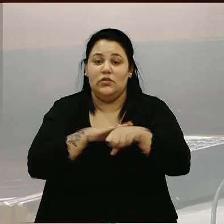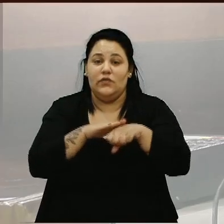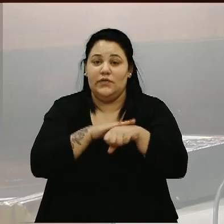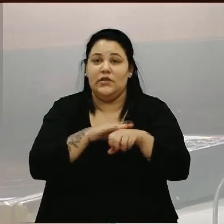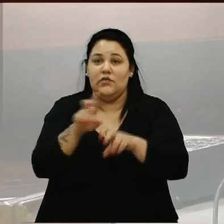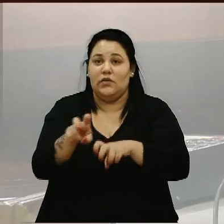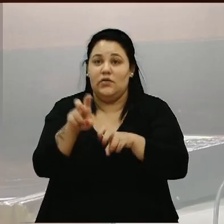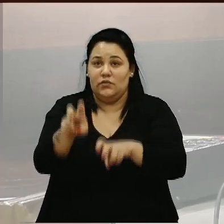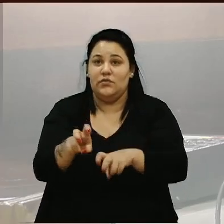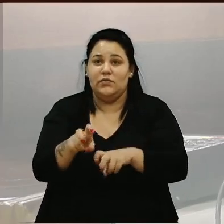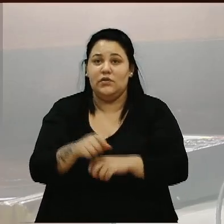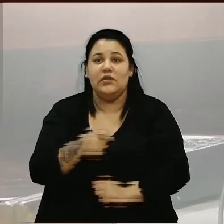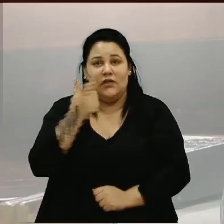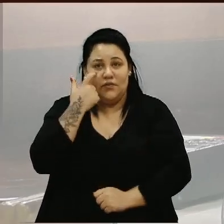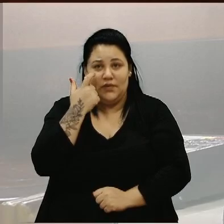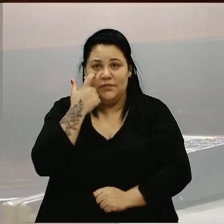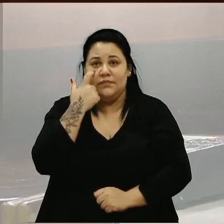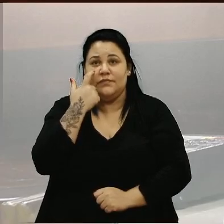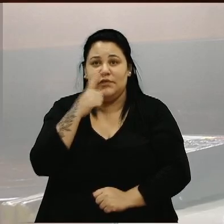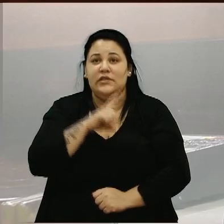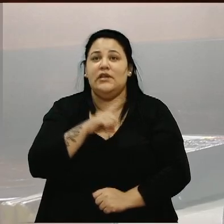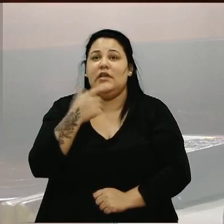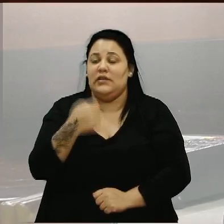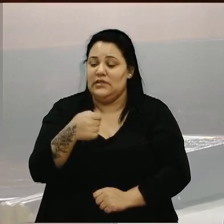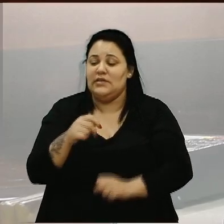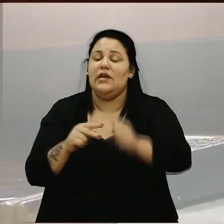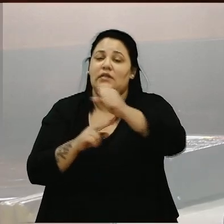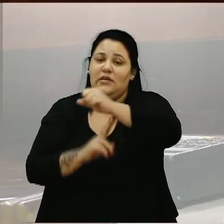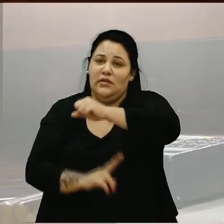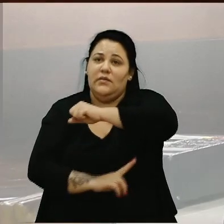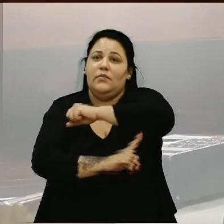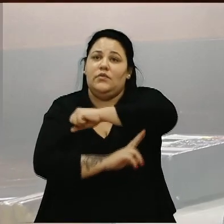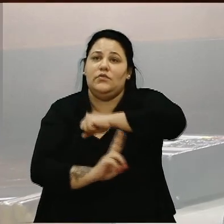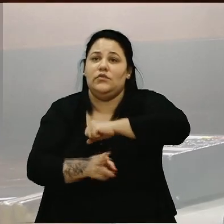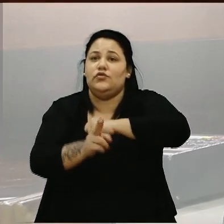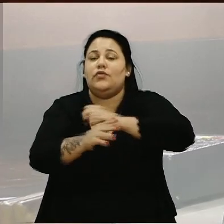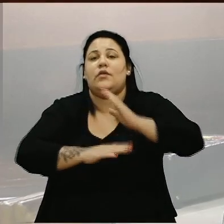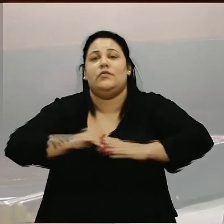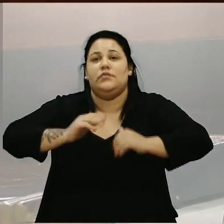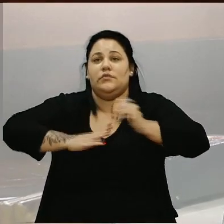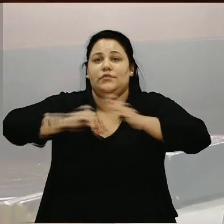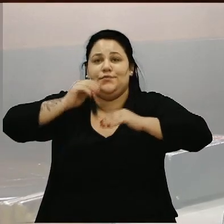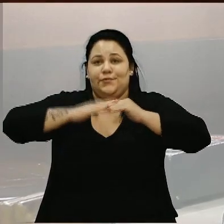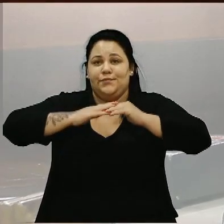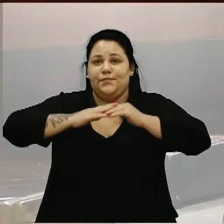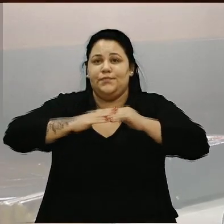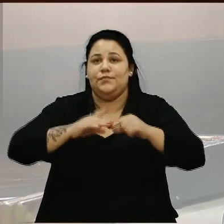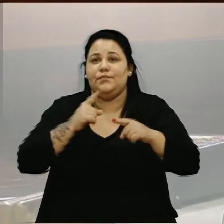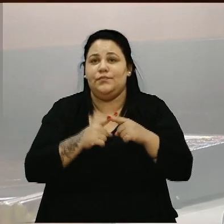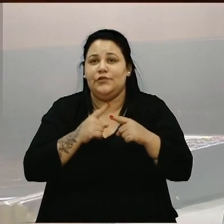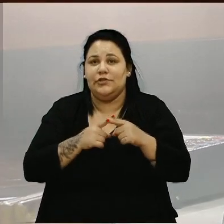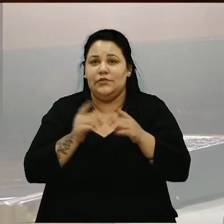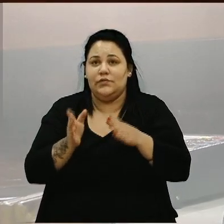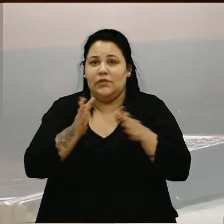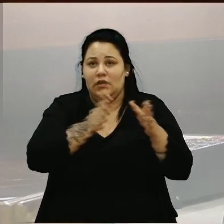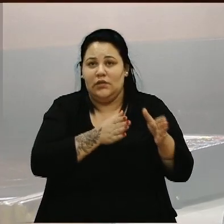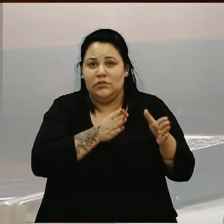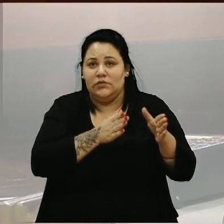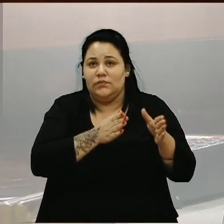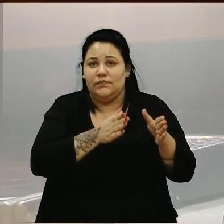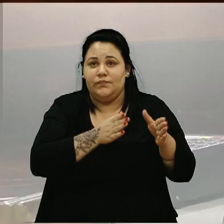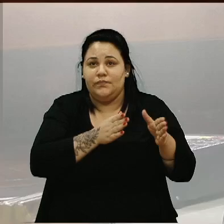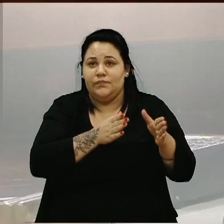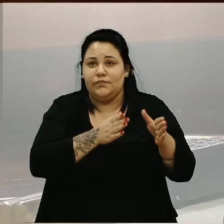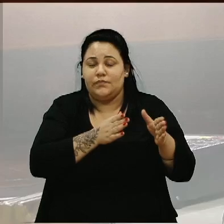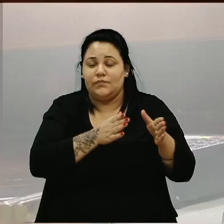agricultores e vi que tem necessidade daquela ponte continuar a construção, porque ali ao lado do rio, que